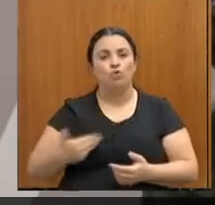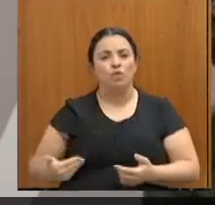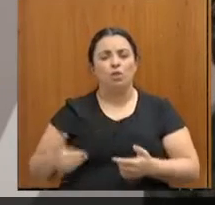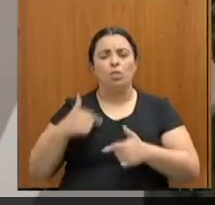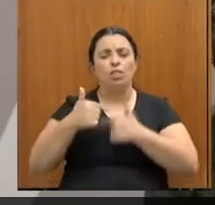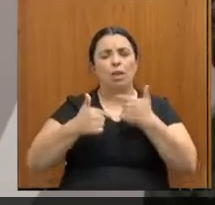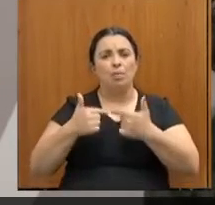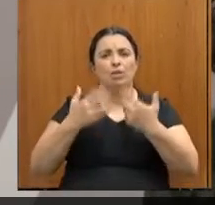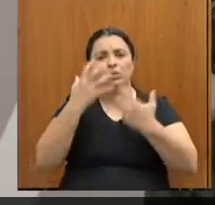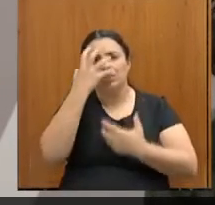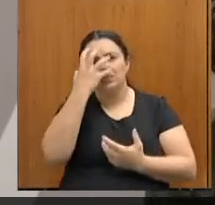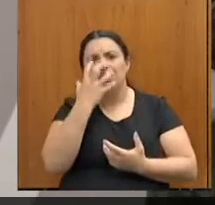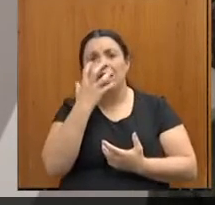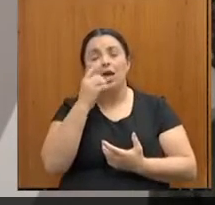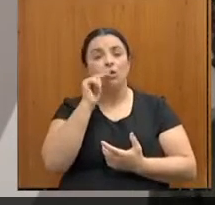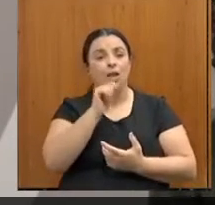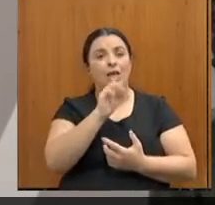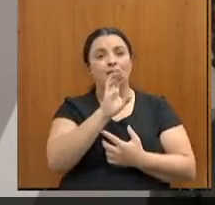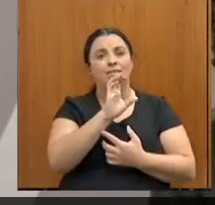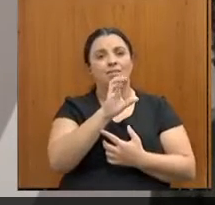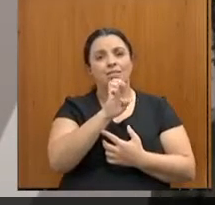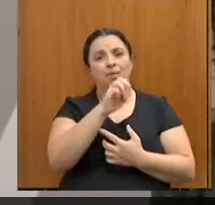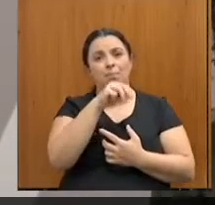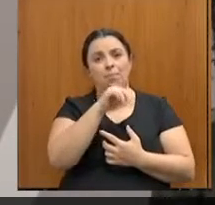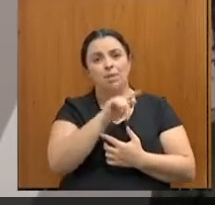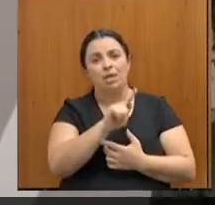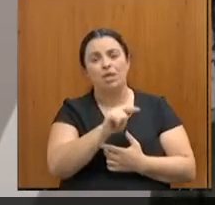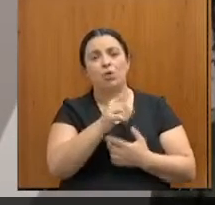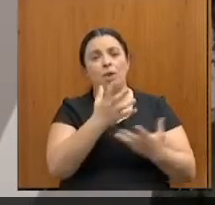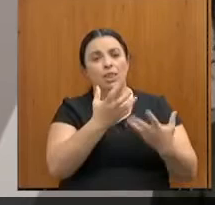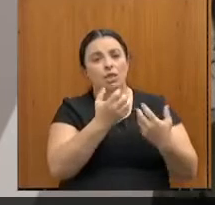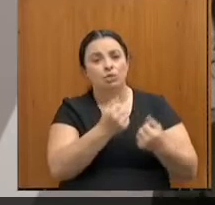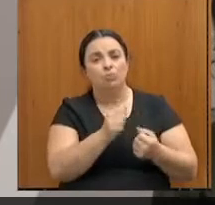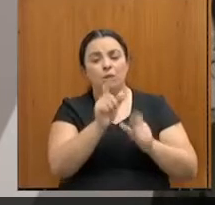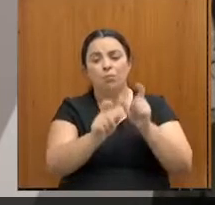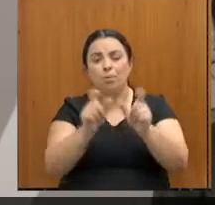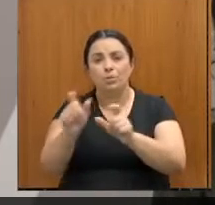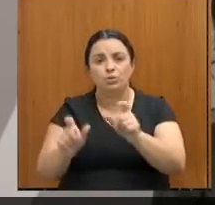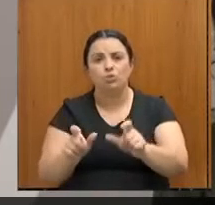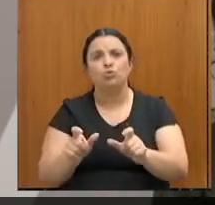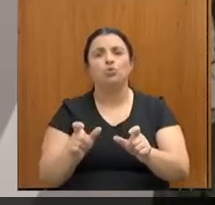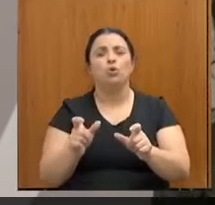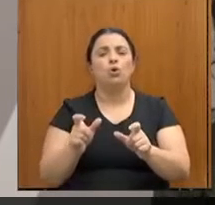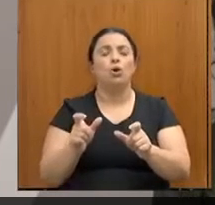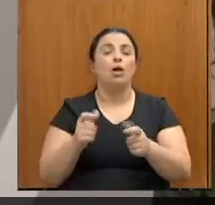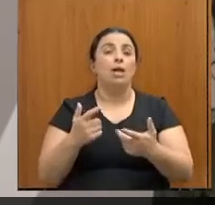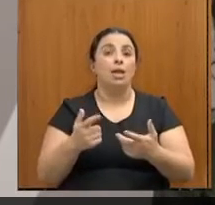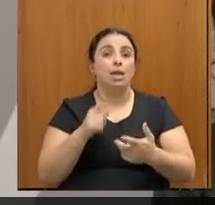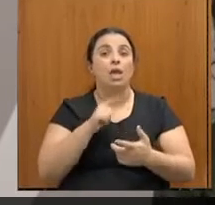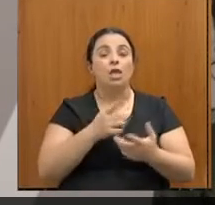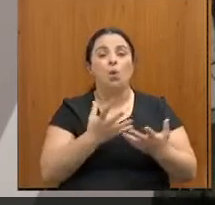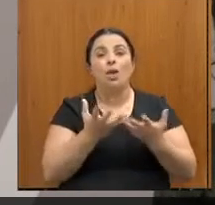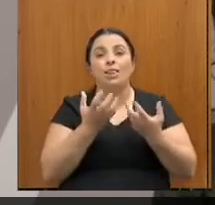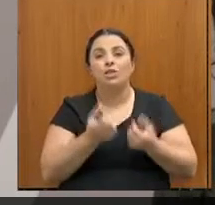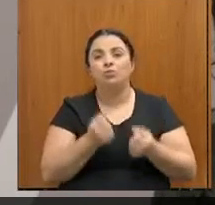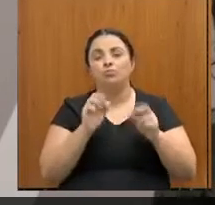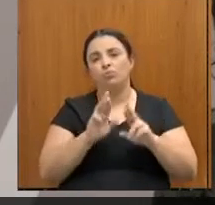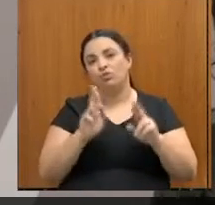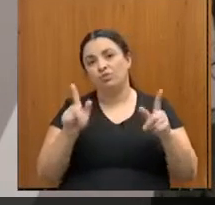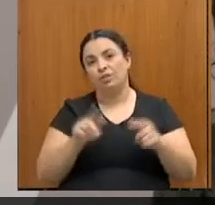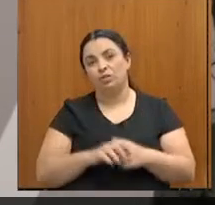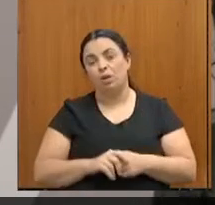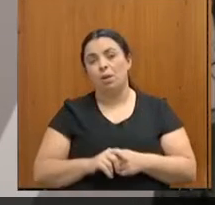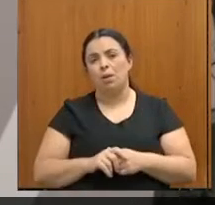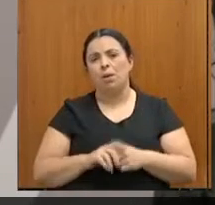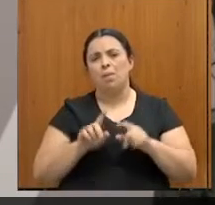Cemig o atendimento que hoje tem dentro da SELIC para o consumidor de Minas Gerais é um atendimento diferenciado Mas não é fácil